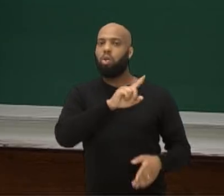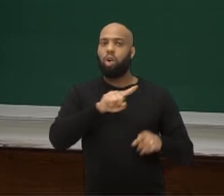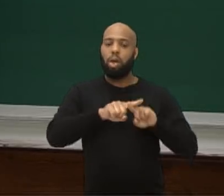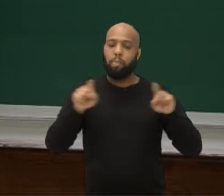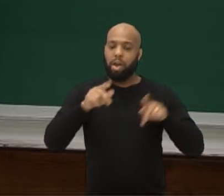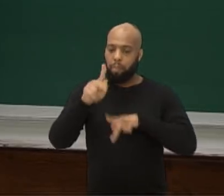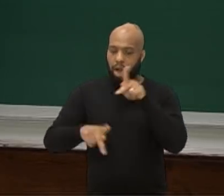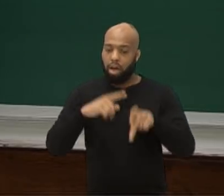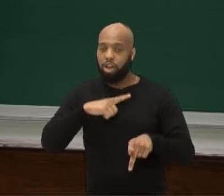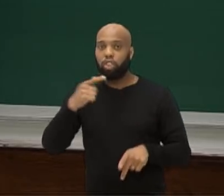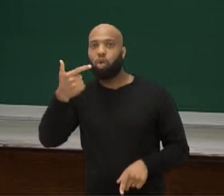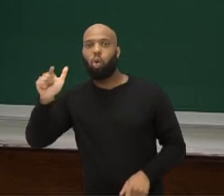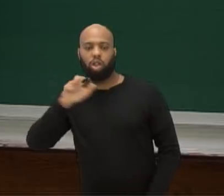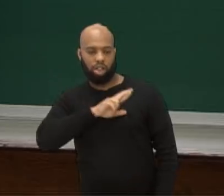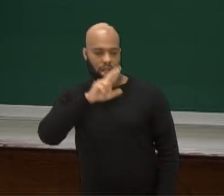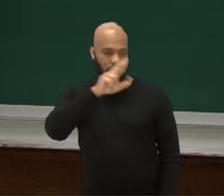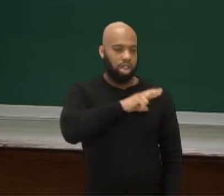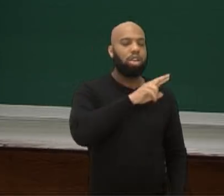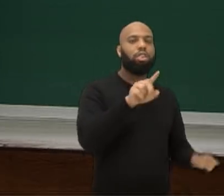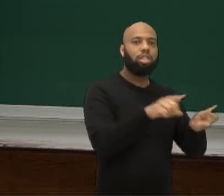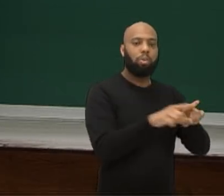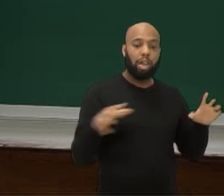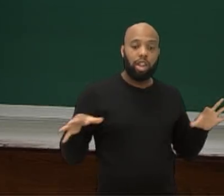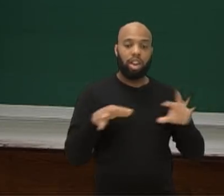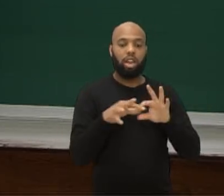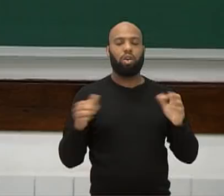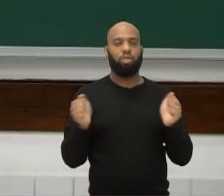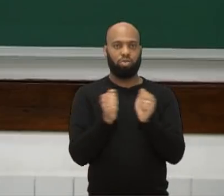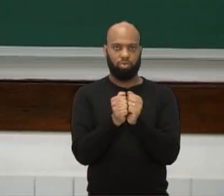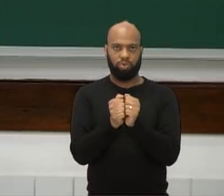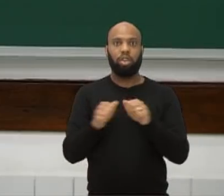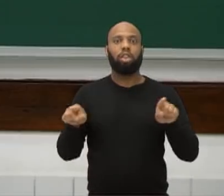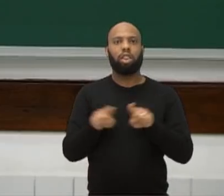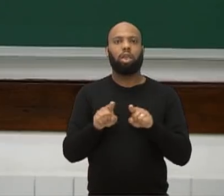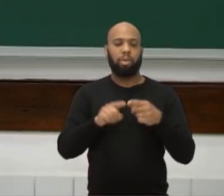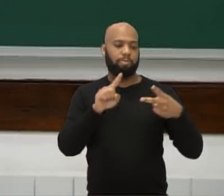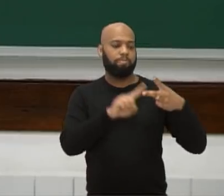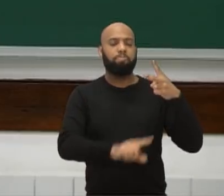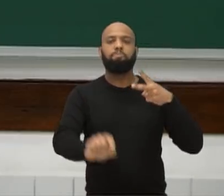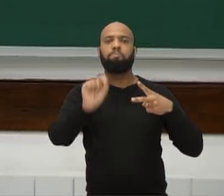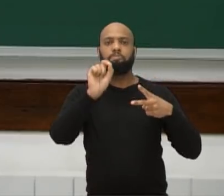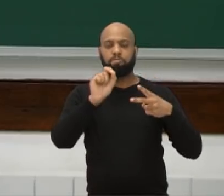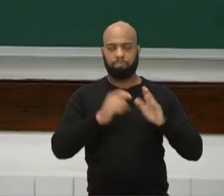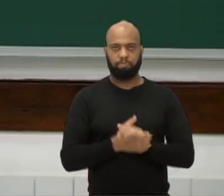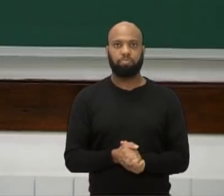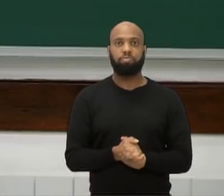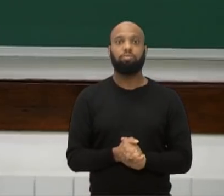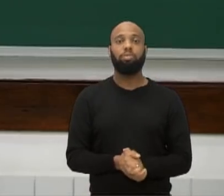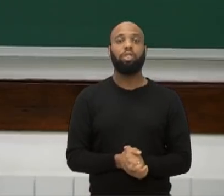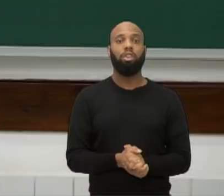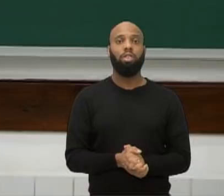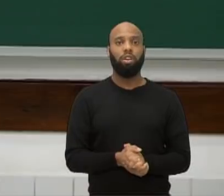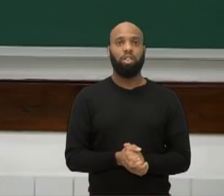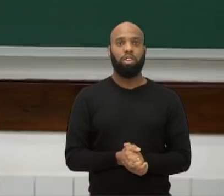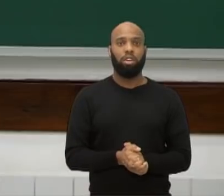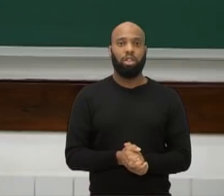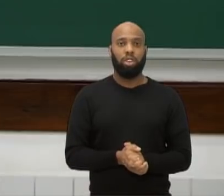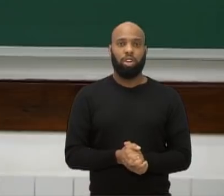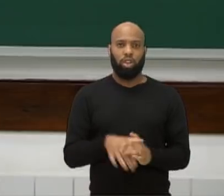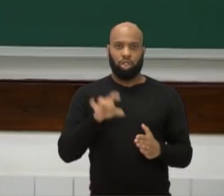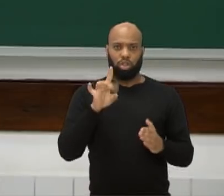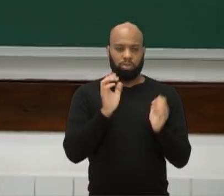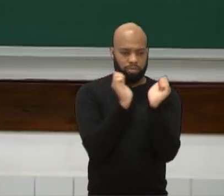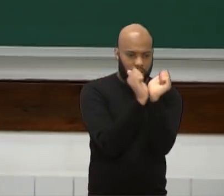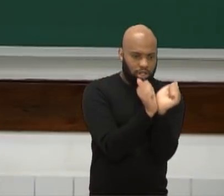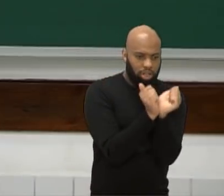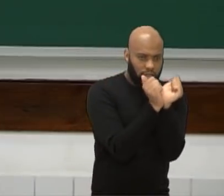pessoas adeptas de outras religiões. Olha que interessante. E o segundo aspecto, qual é? É que não somente escravizados